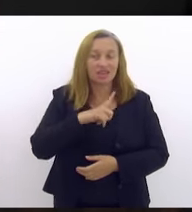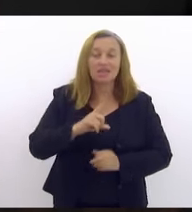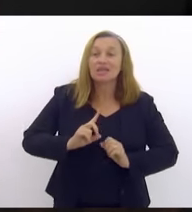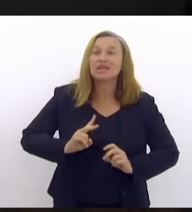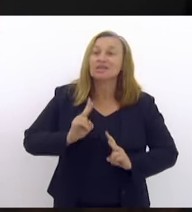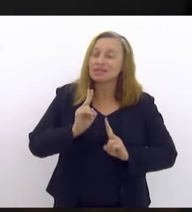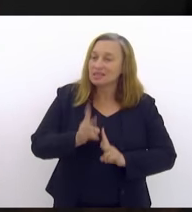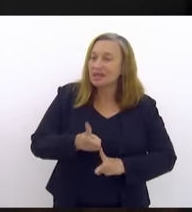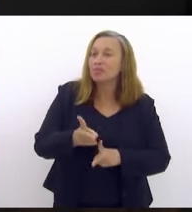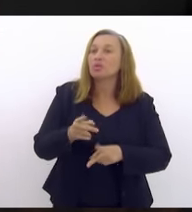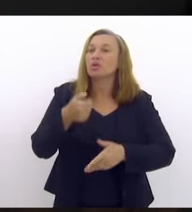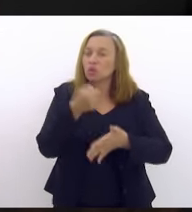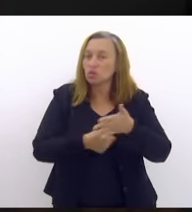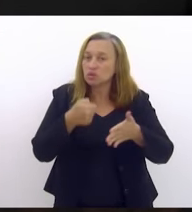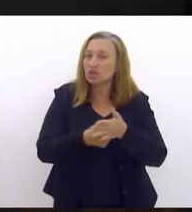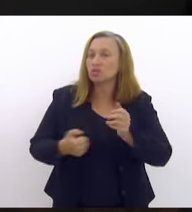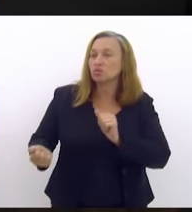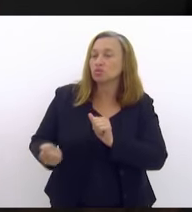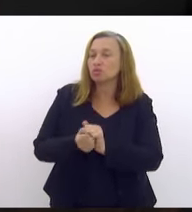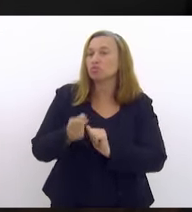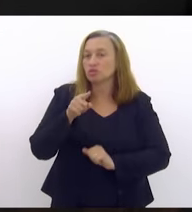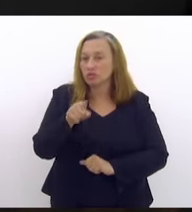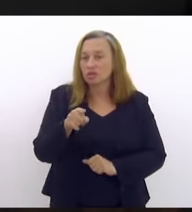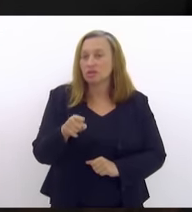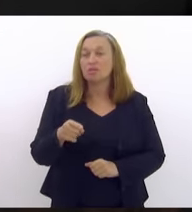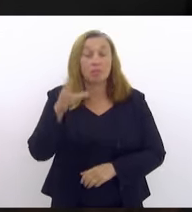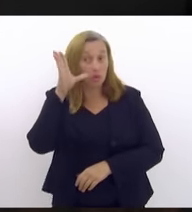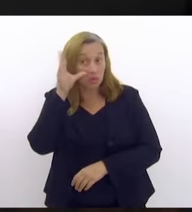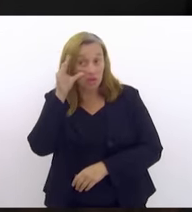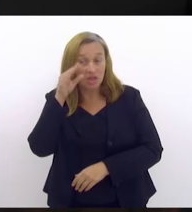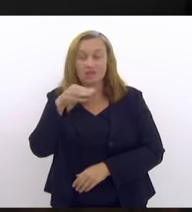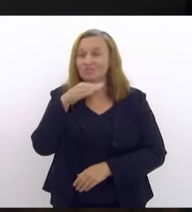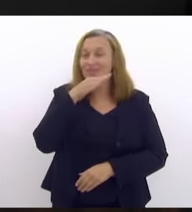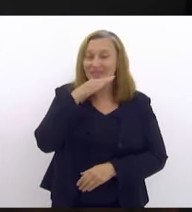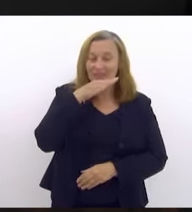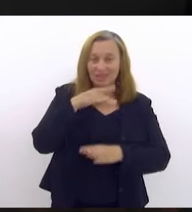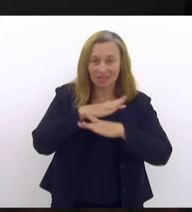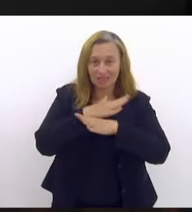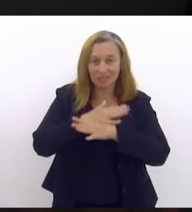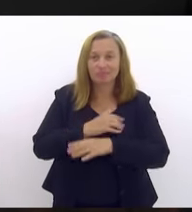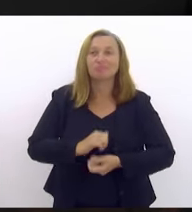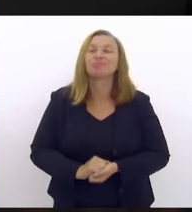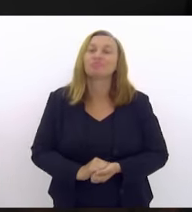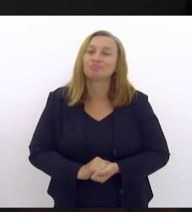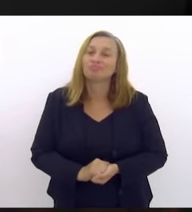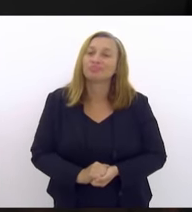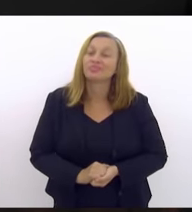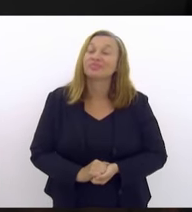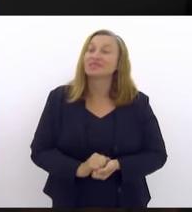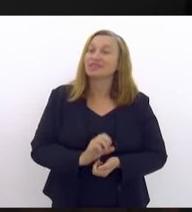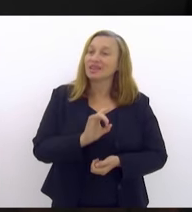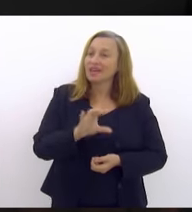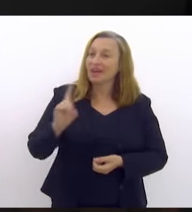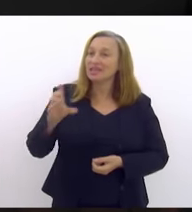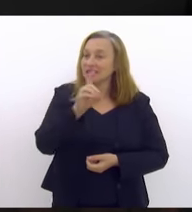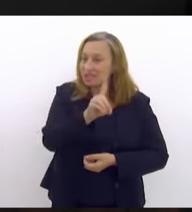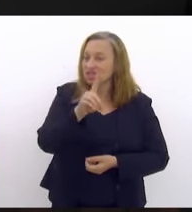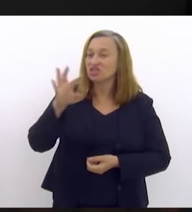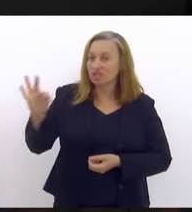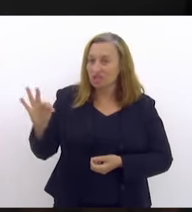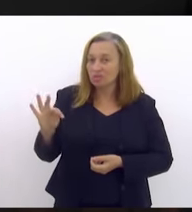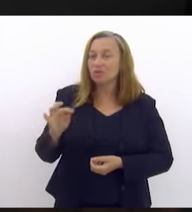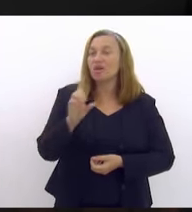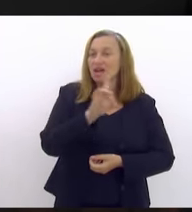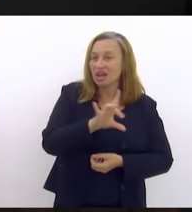sempre lutando ao lado de vocês para o interesse do nosso município de Mangaratiba e cada distrito, em cada